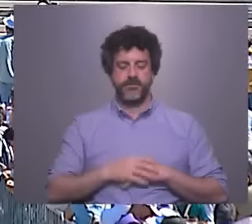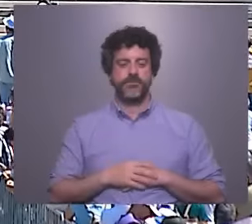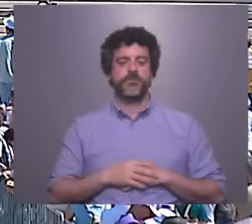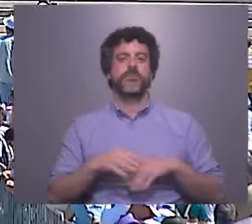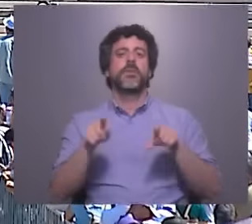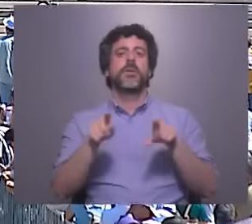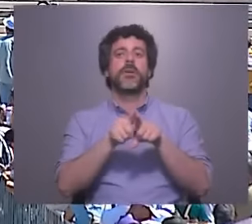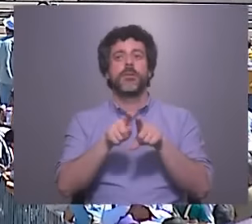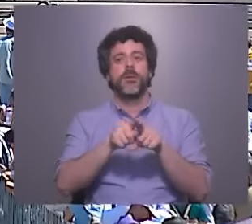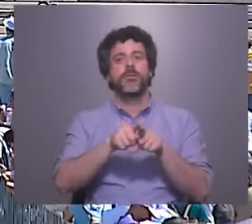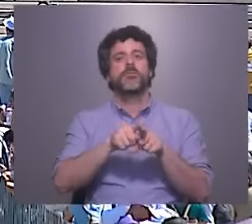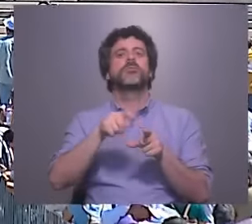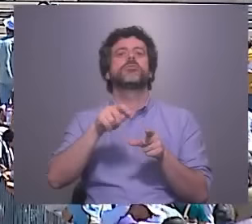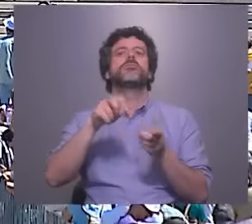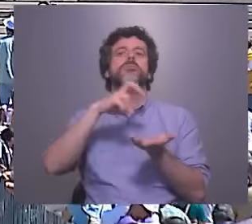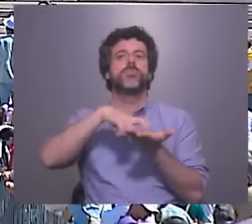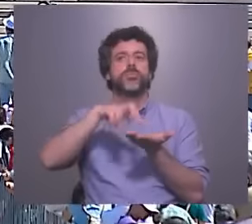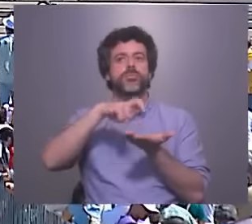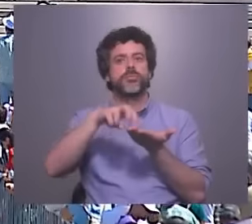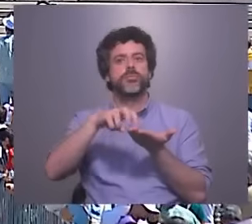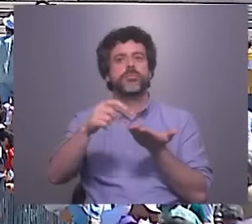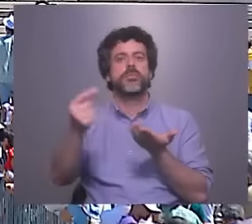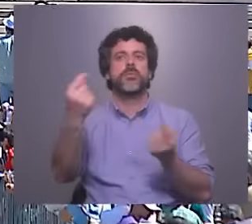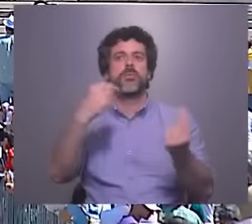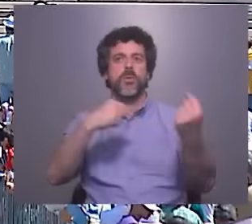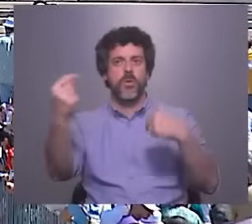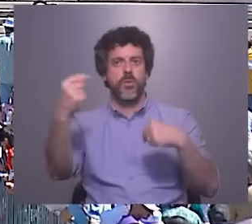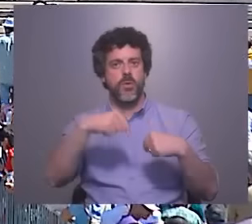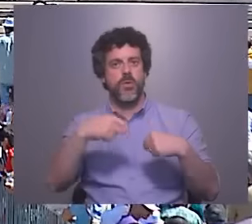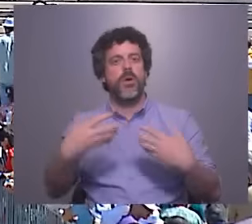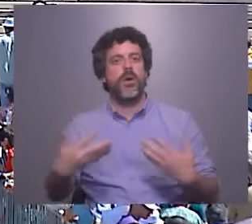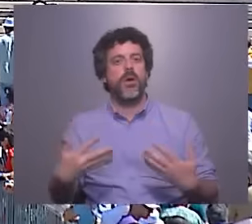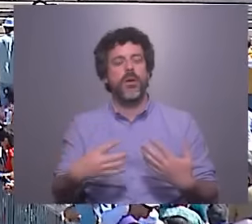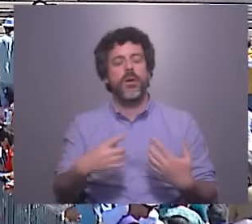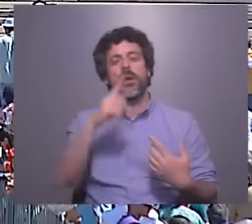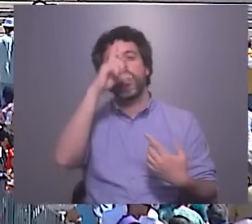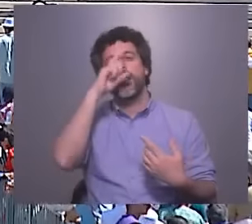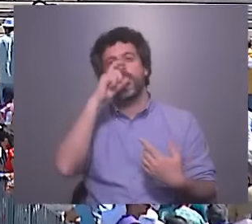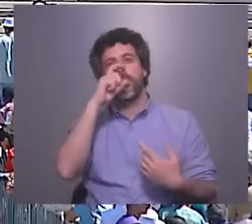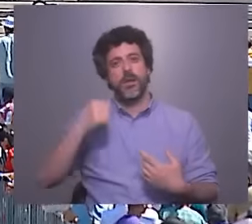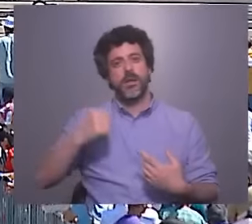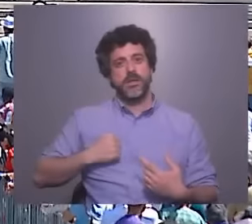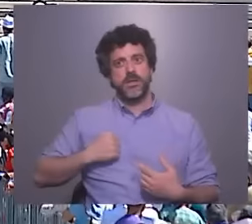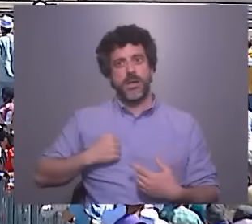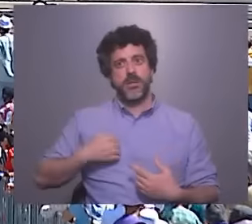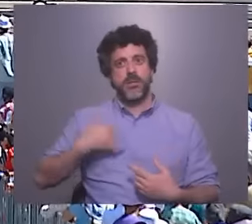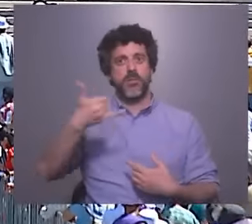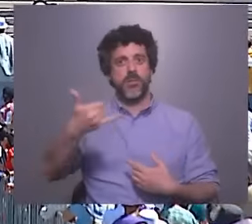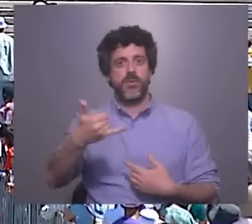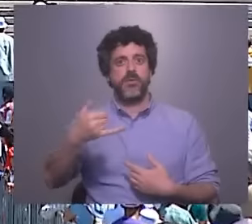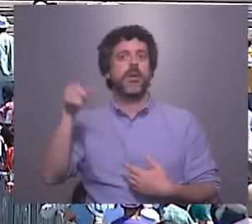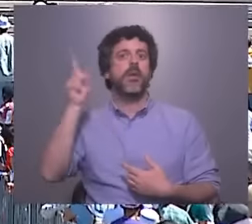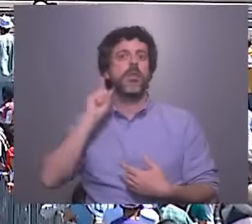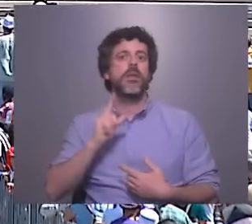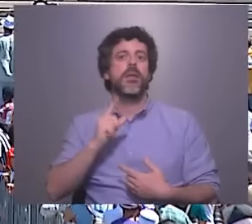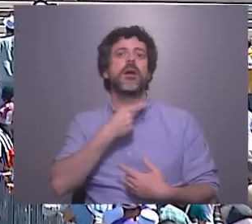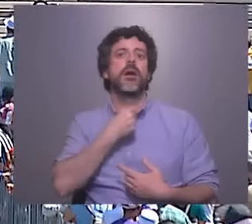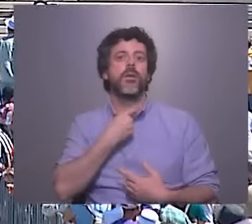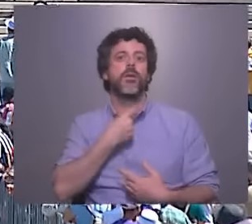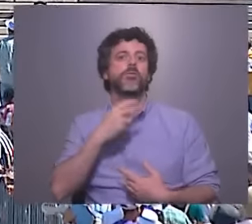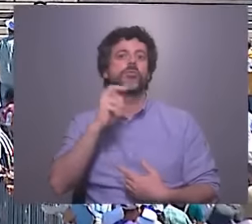dom do seu amor infinito sirva para a nossa salvação. Ele que vive e reina pelos séculos dos séculos.